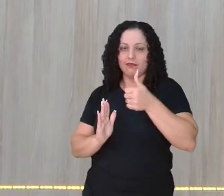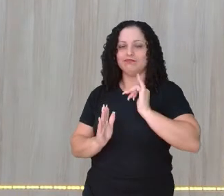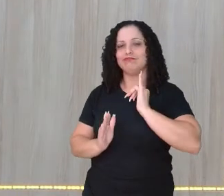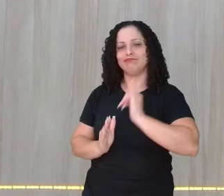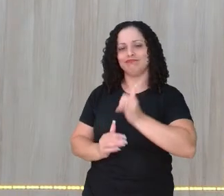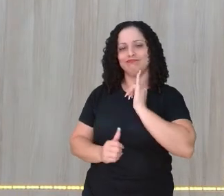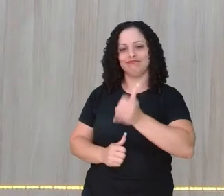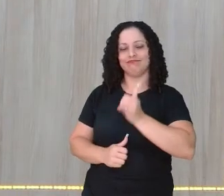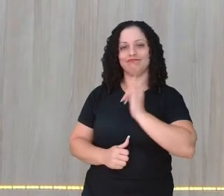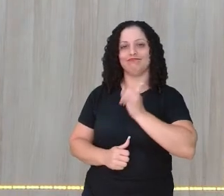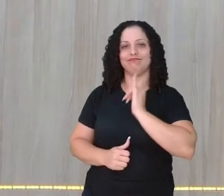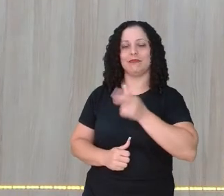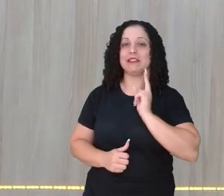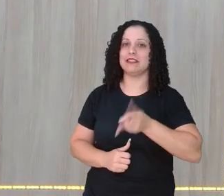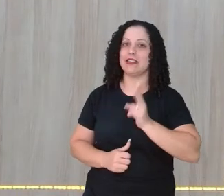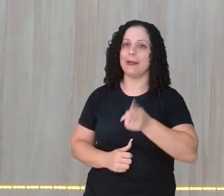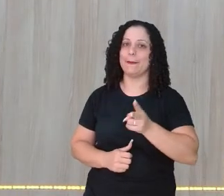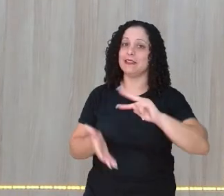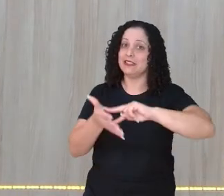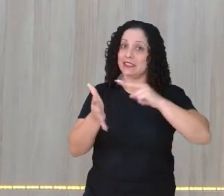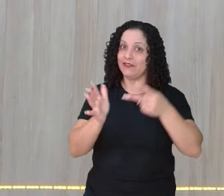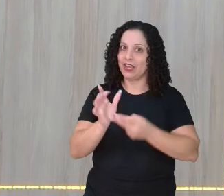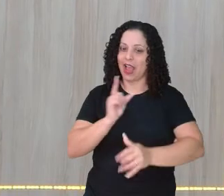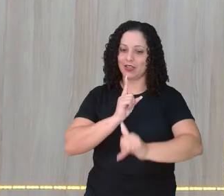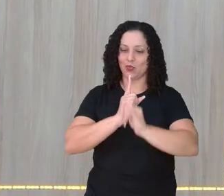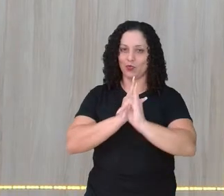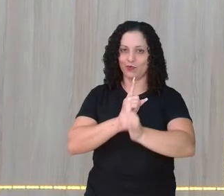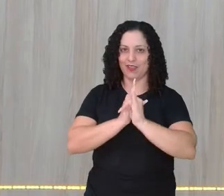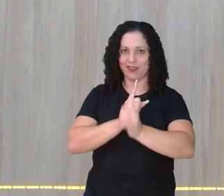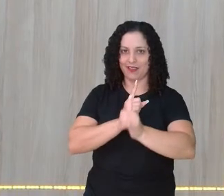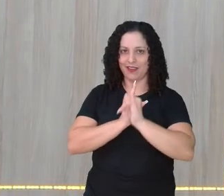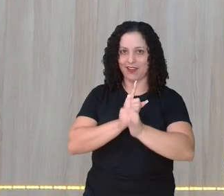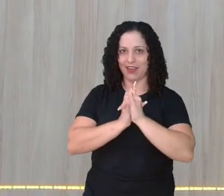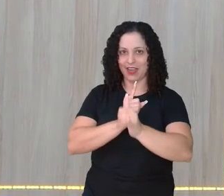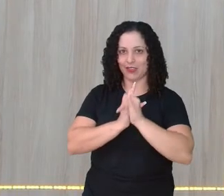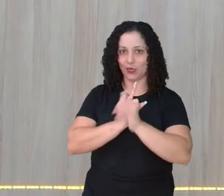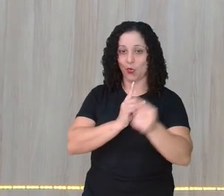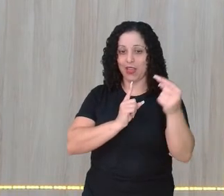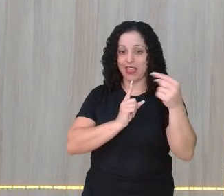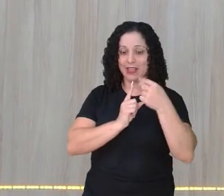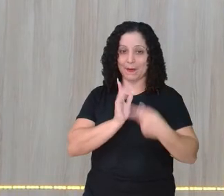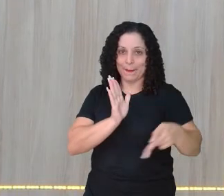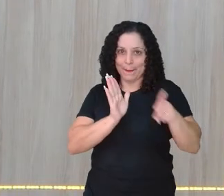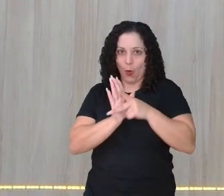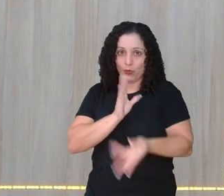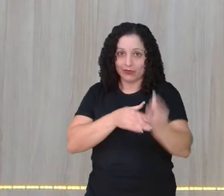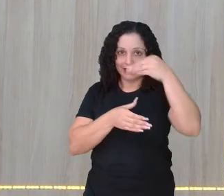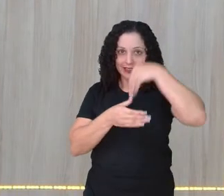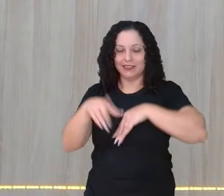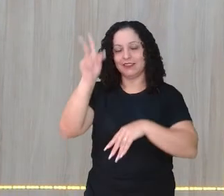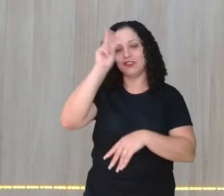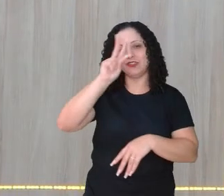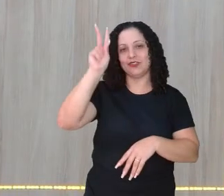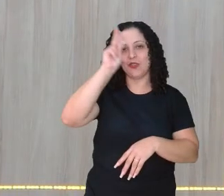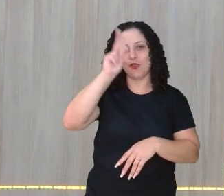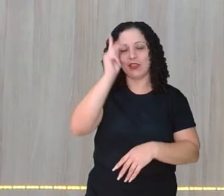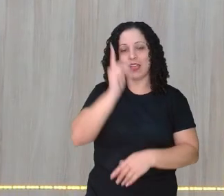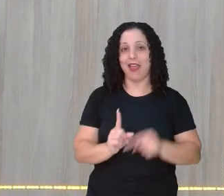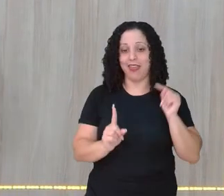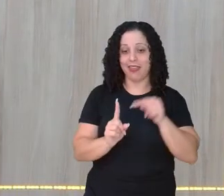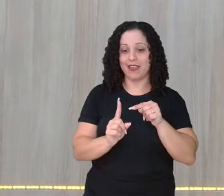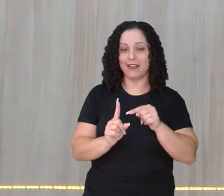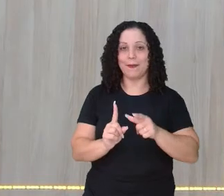todo, quer dizer que o narrador que está presente ali faz parte da história. É um